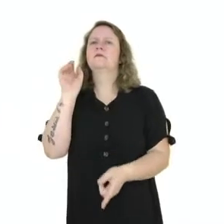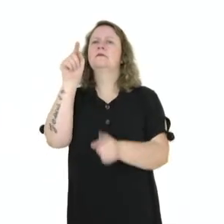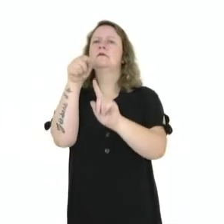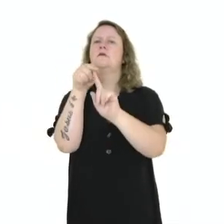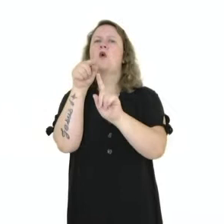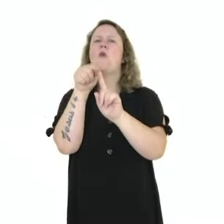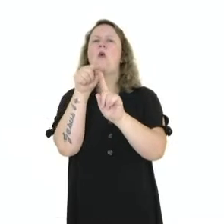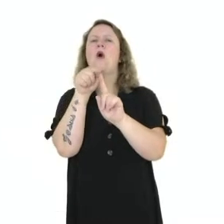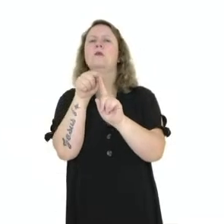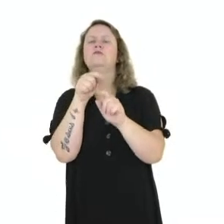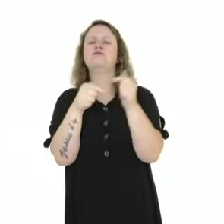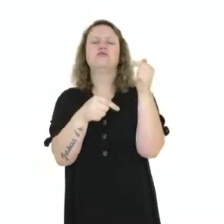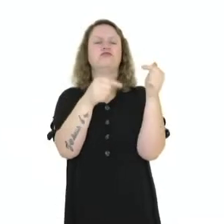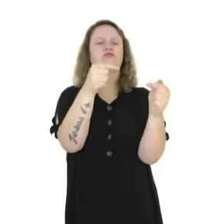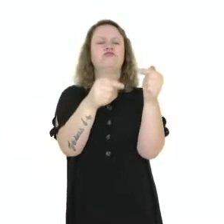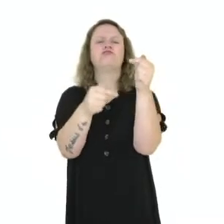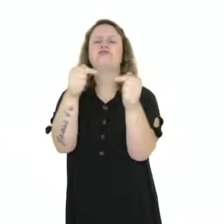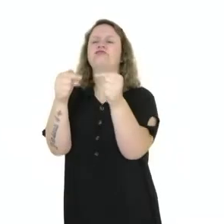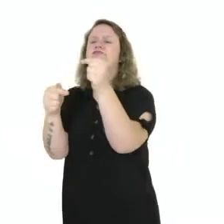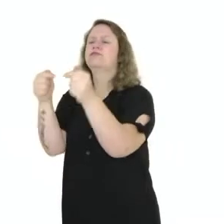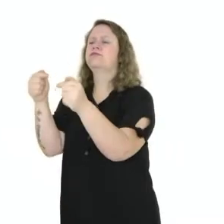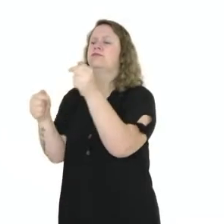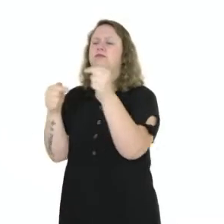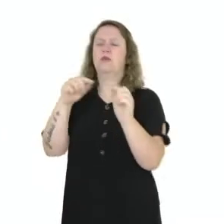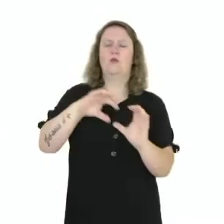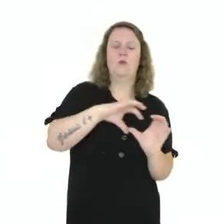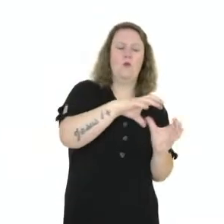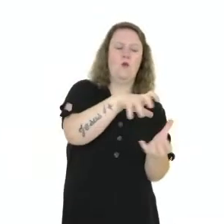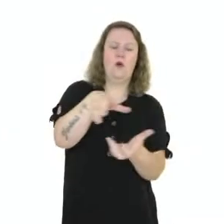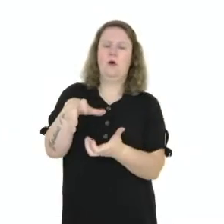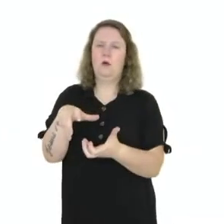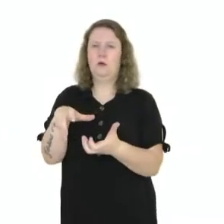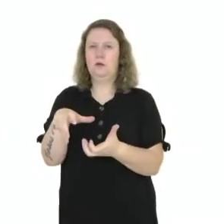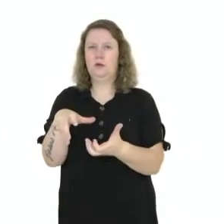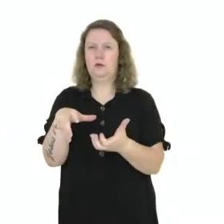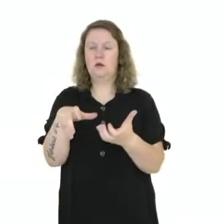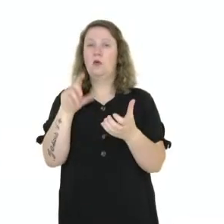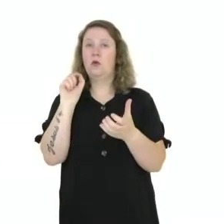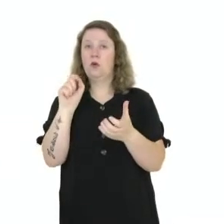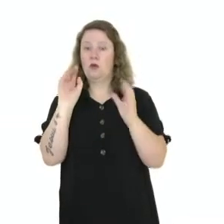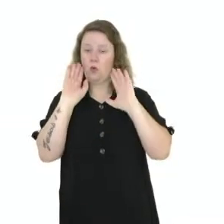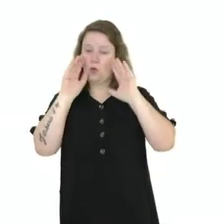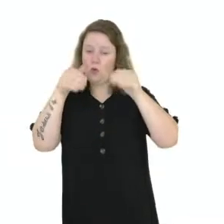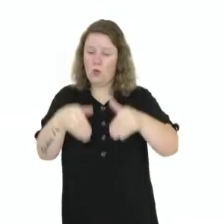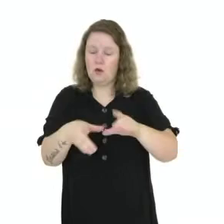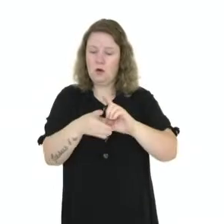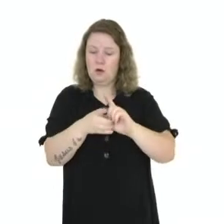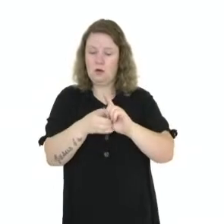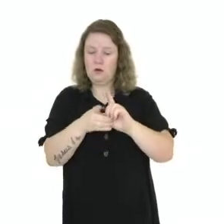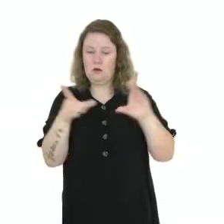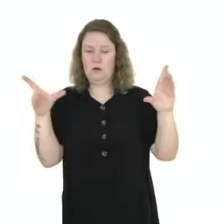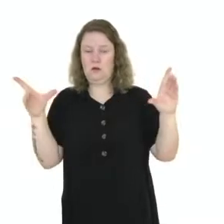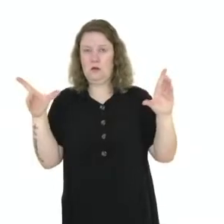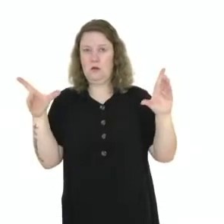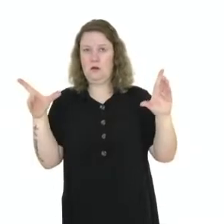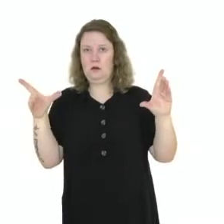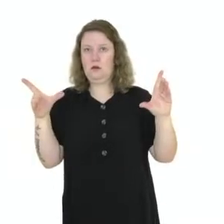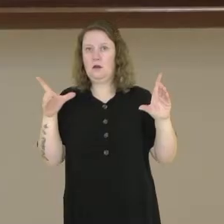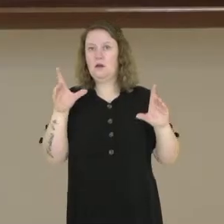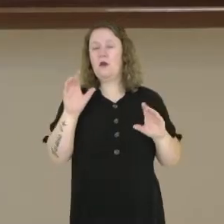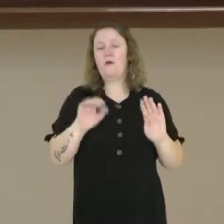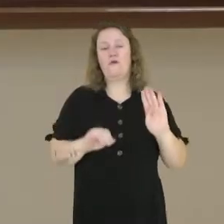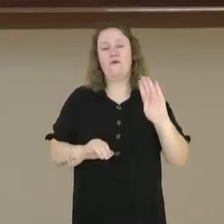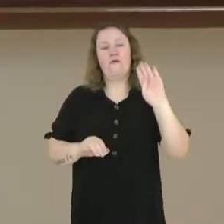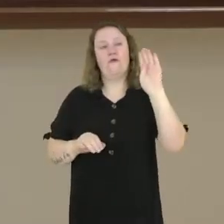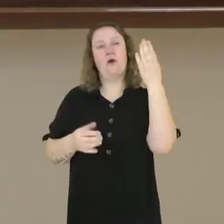ao redor do mundo por seu possível impacto na democracia, as fake news. Então aqui trouxe um nome, as fake